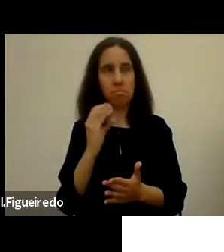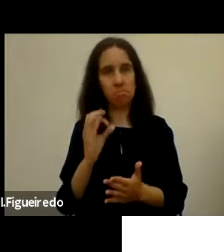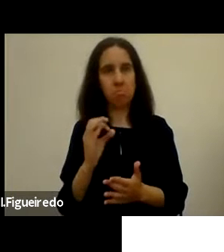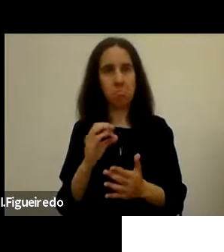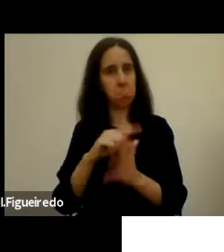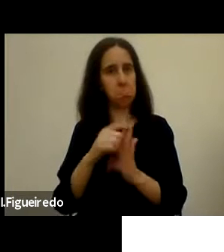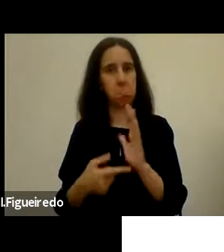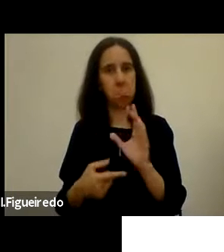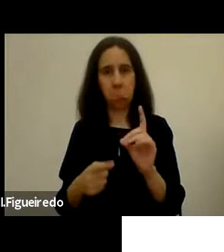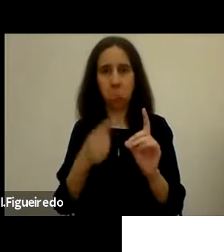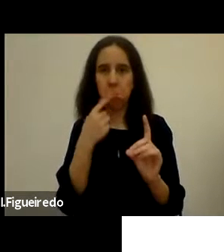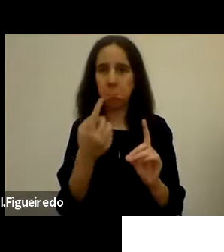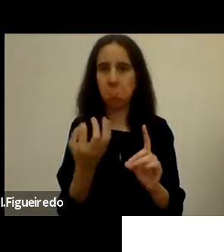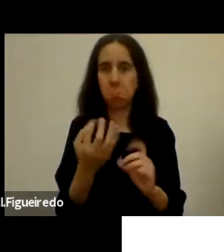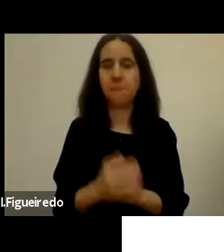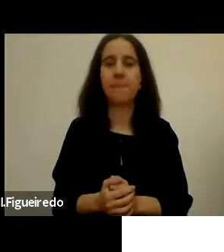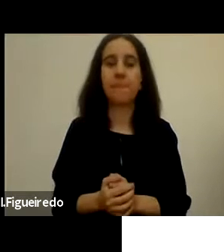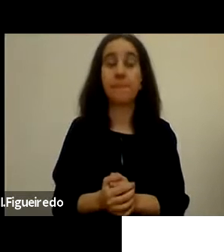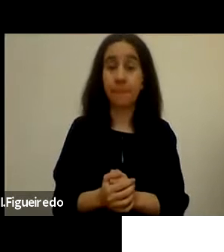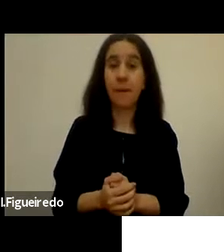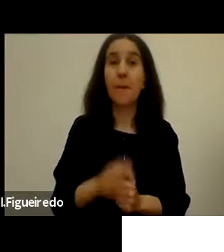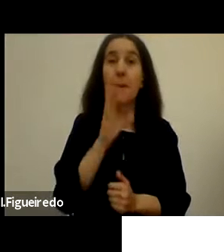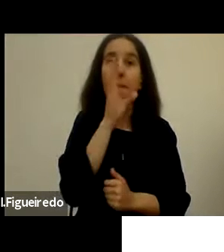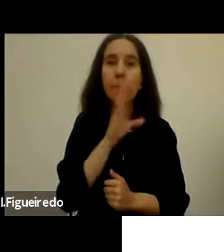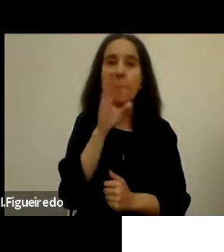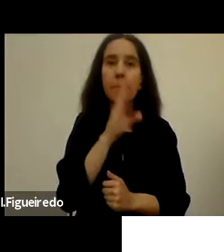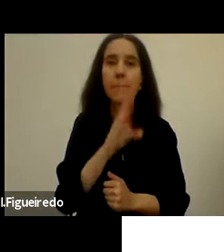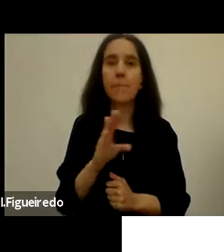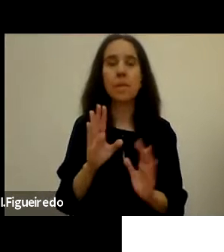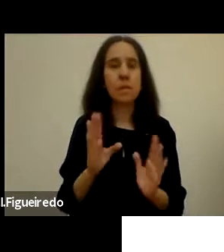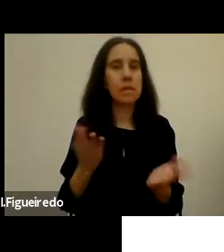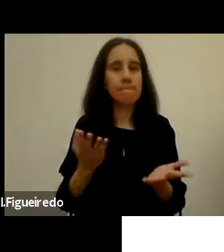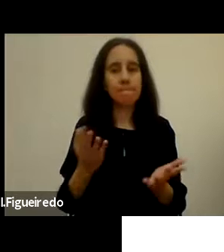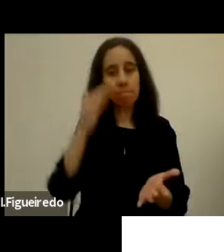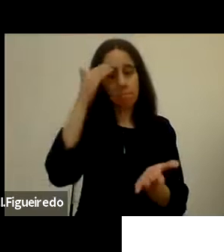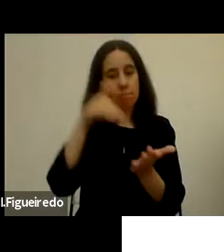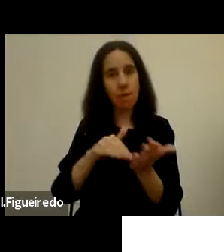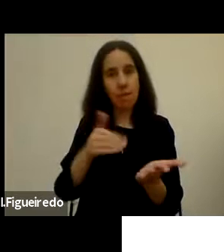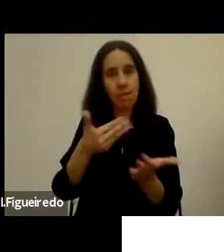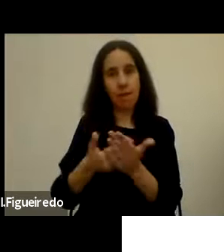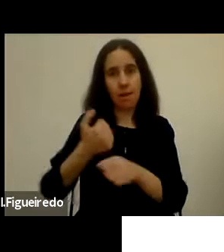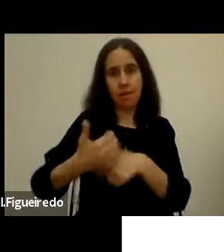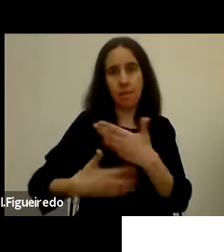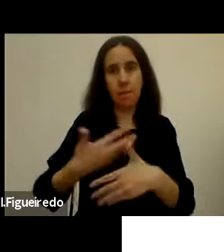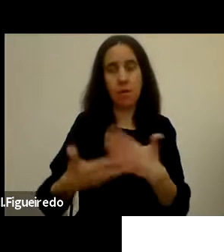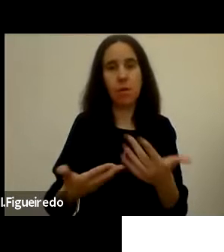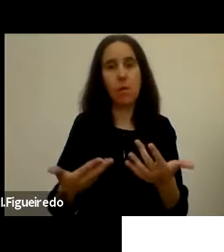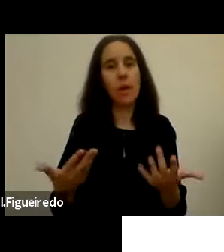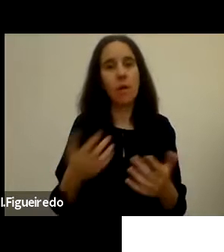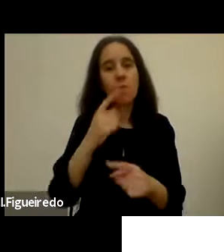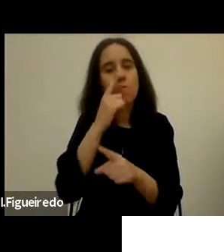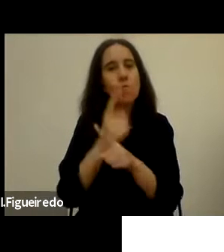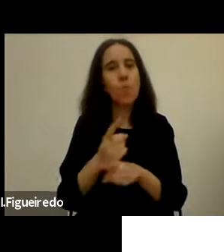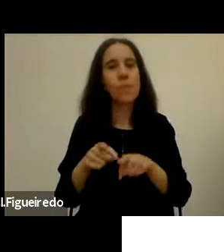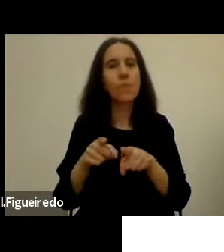todos. Na prática, o produto, o resultado do nosso trabalho é simultaneamente